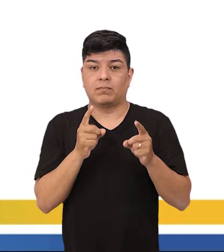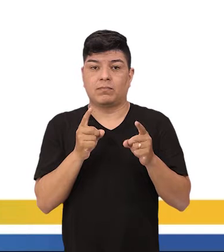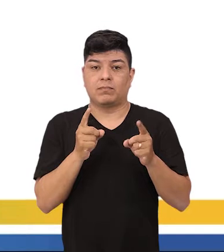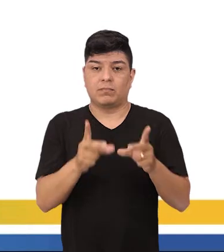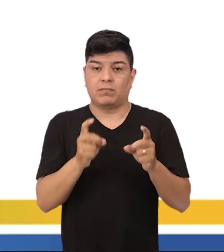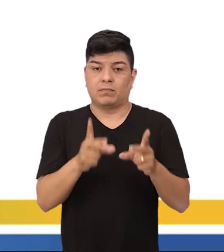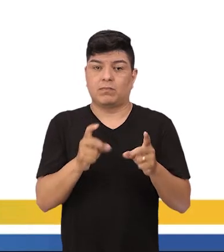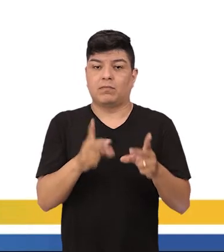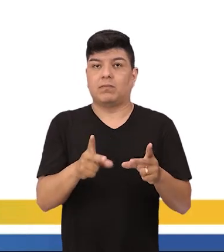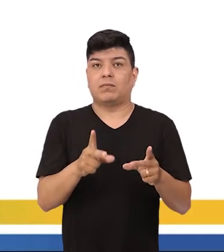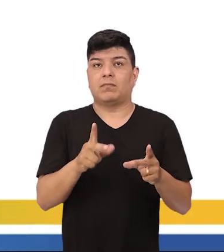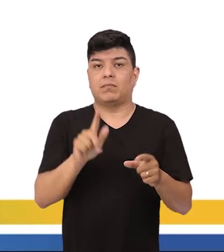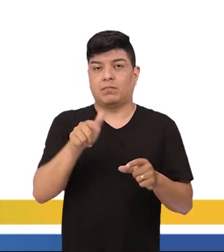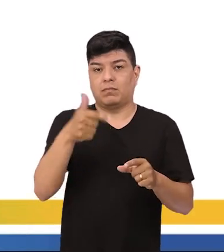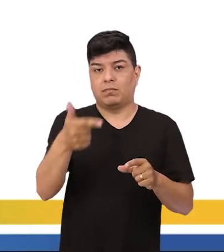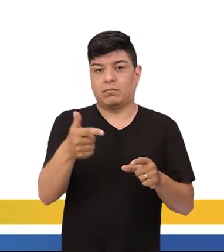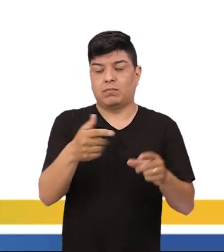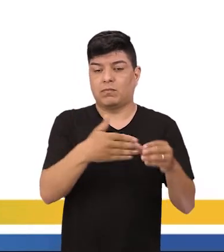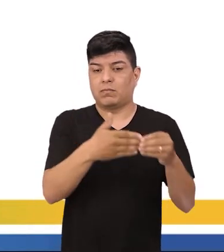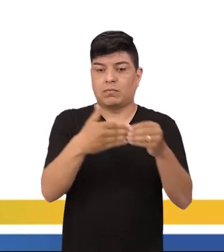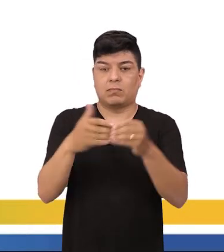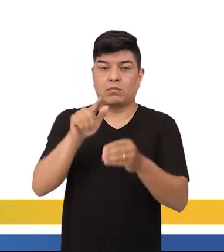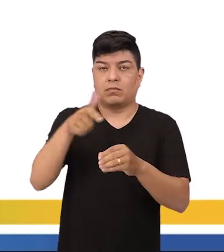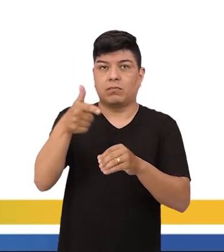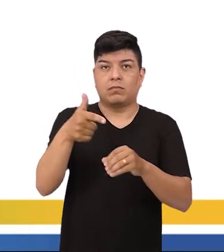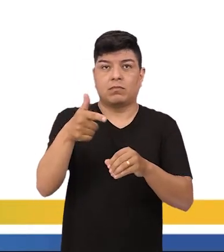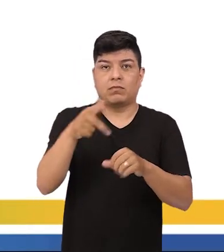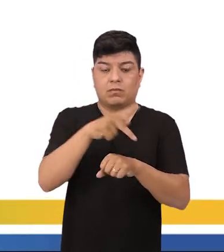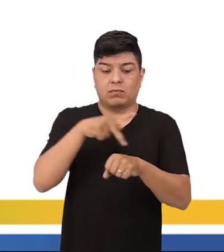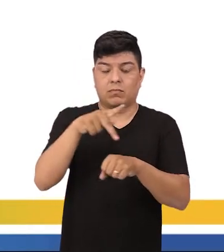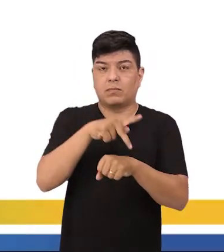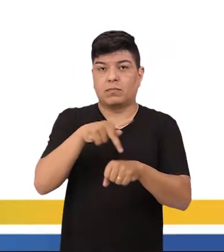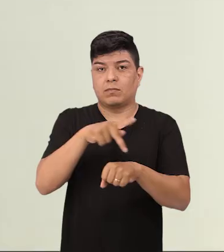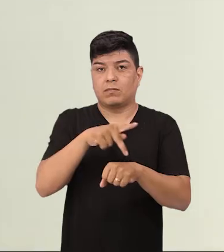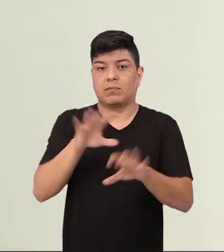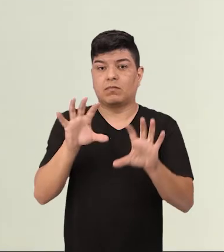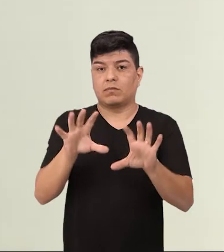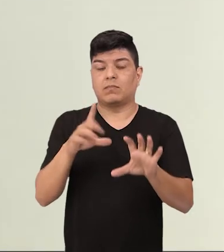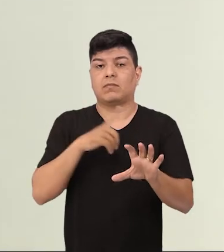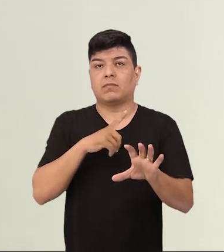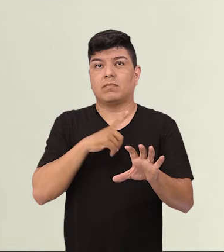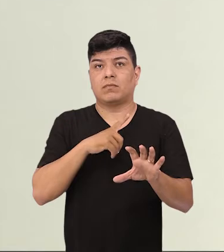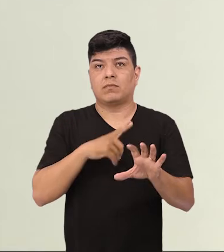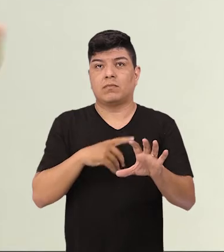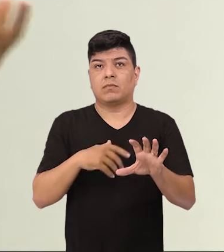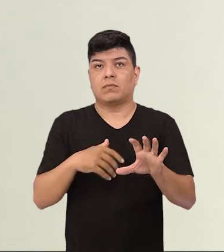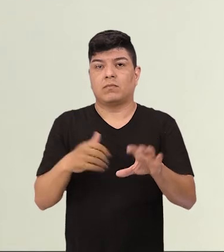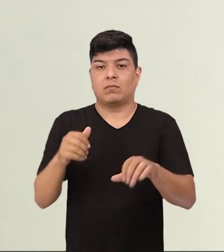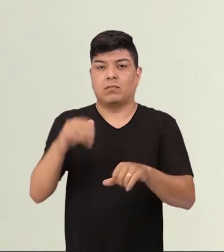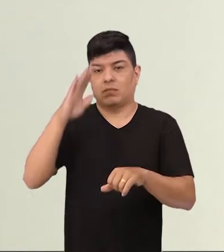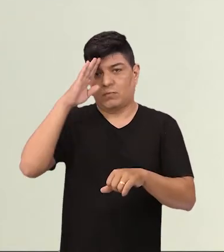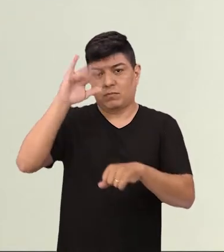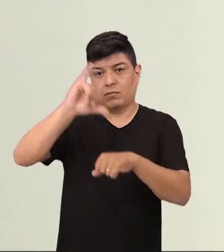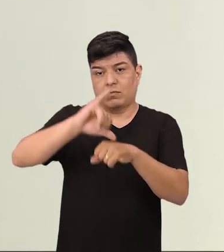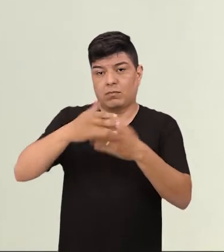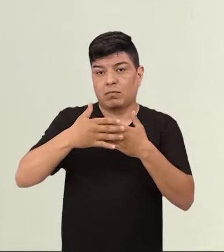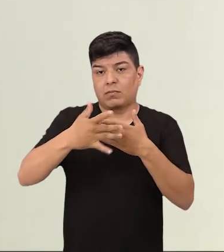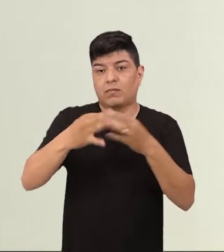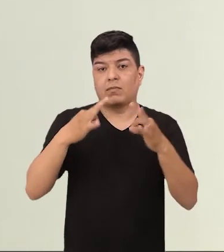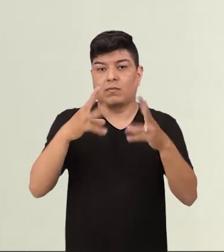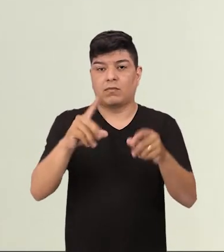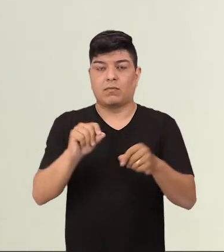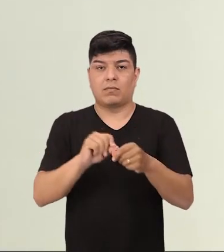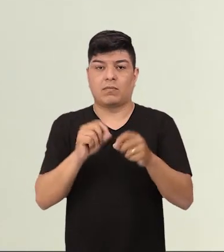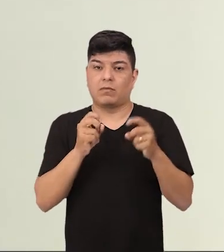tá? Esses produtos eram para serem levados aí para outros países. No caso, a gente tem aí a metrópole, que a partir da metrópole ela faz toda